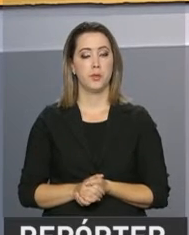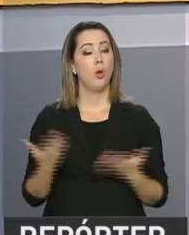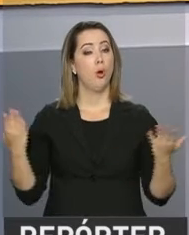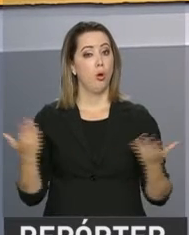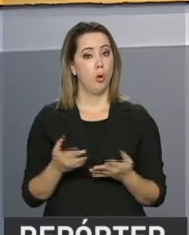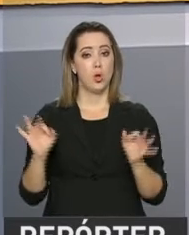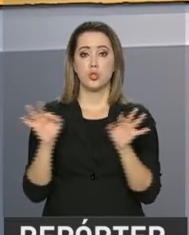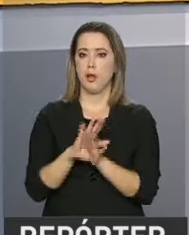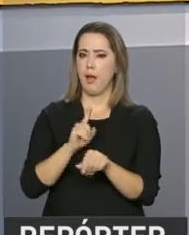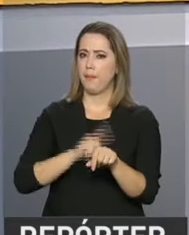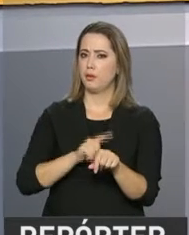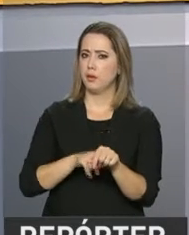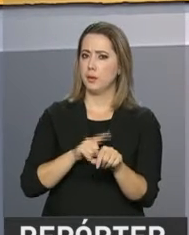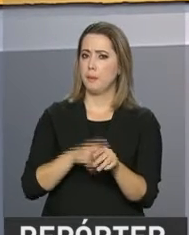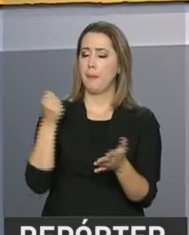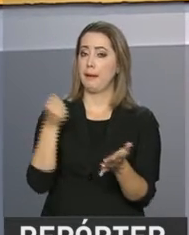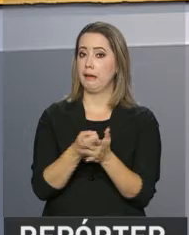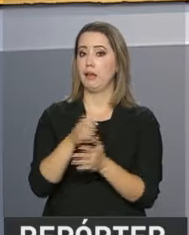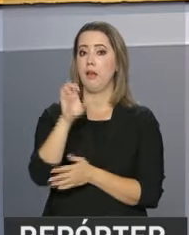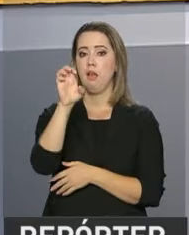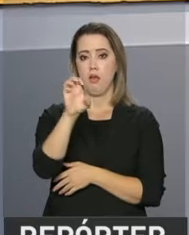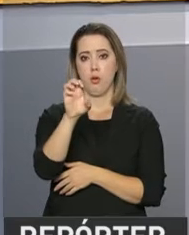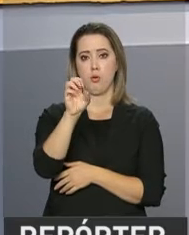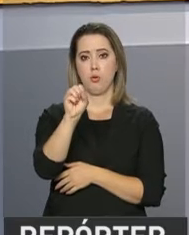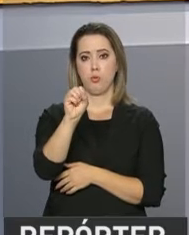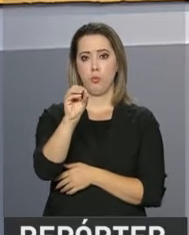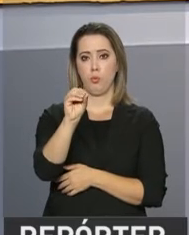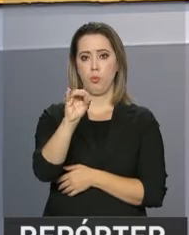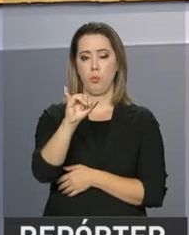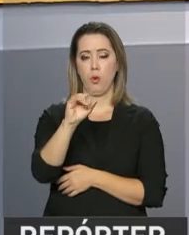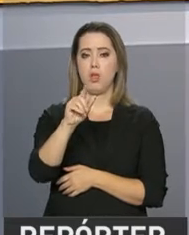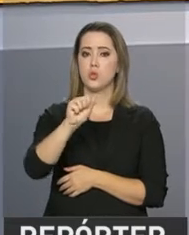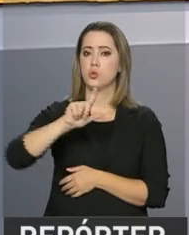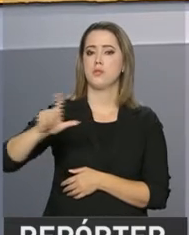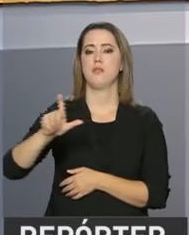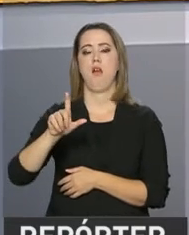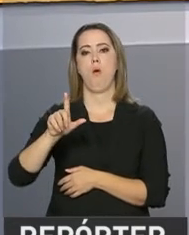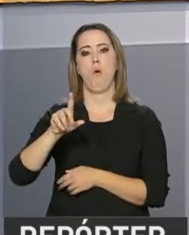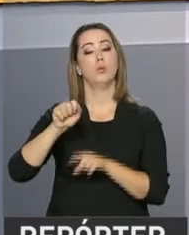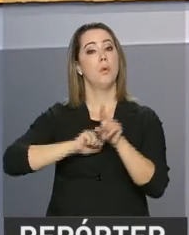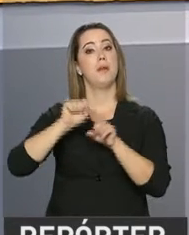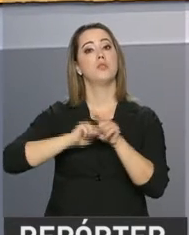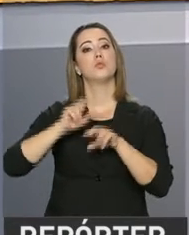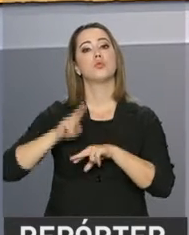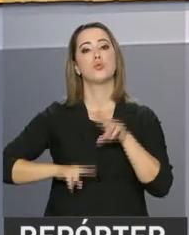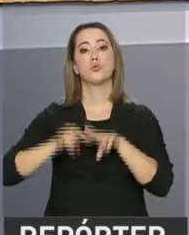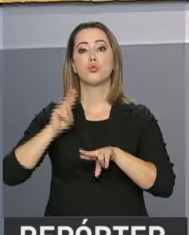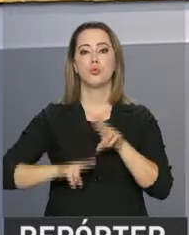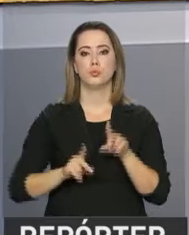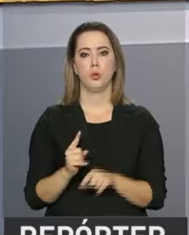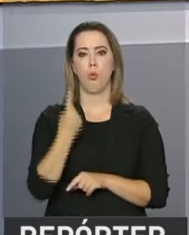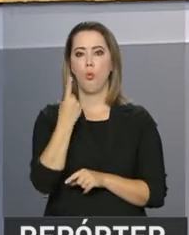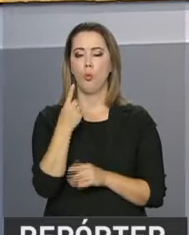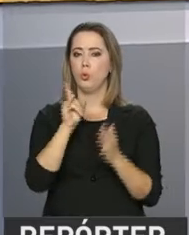domésticos pagarem o documento de arrecadação do E-Social referente a junho. O documento reúne em uma única guia as